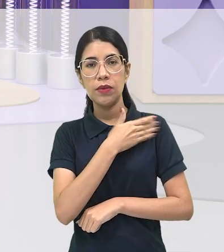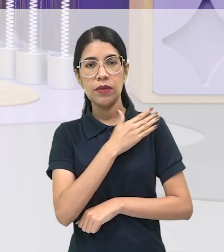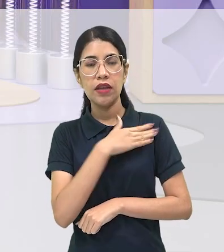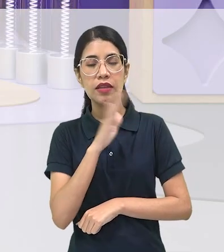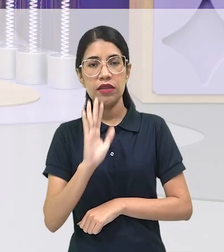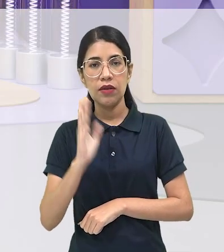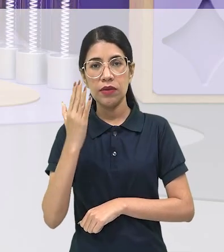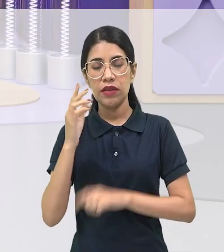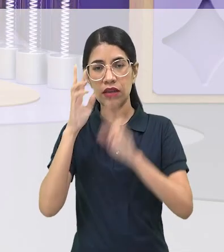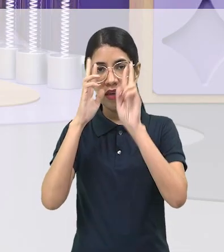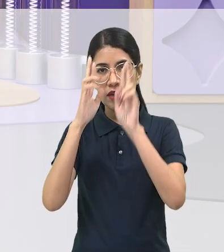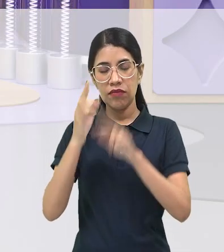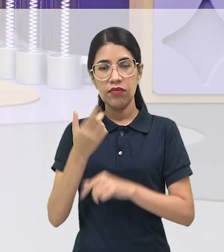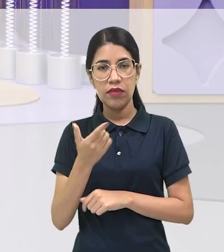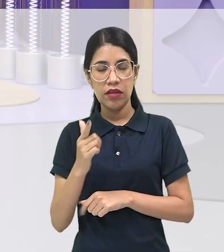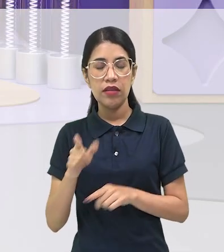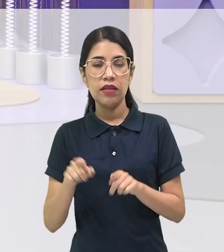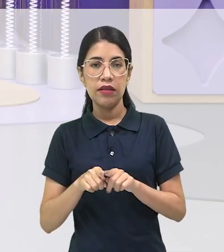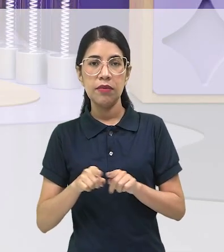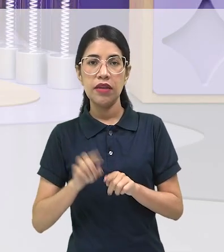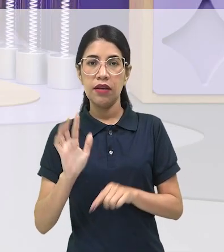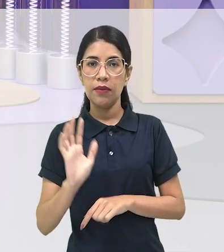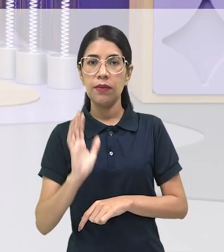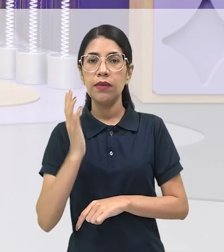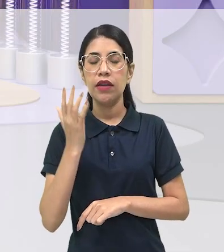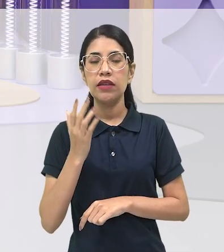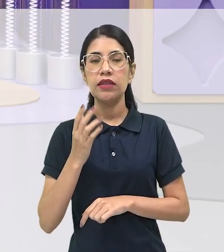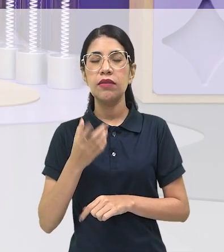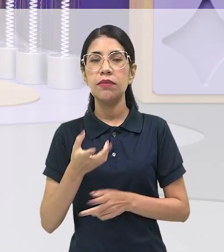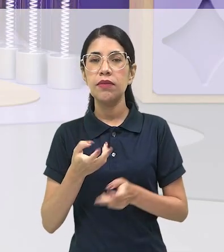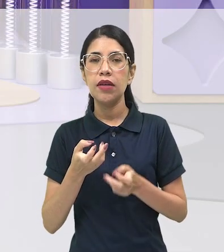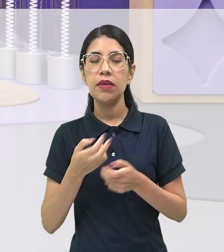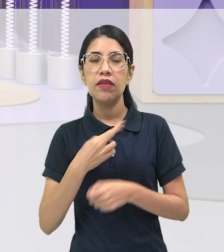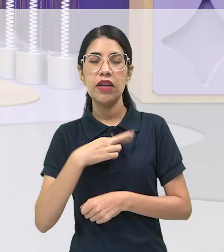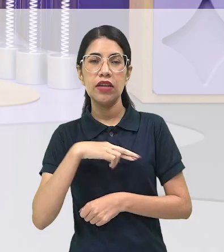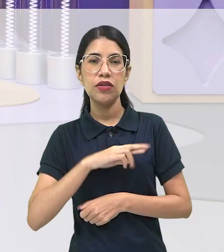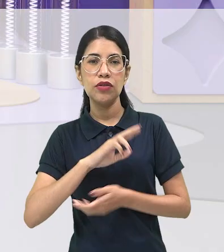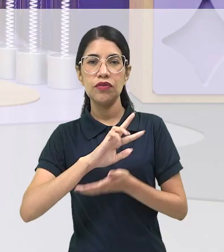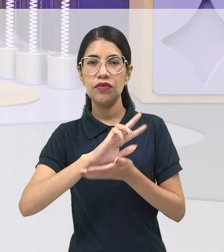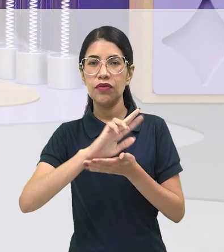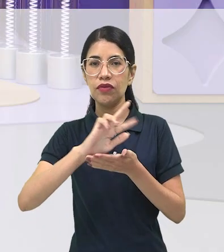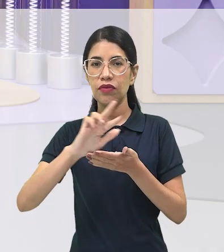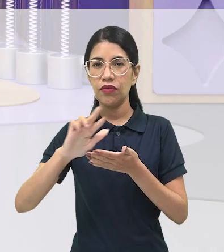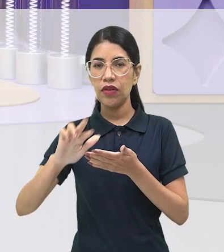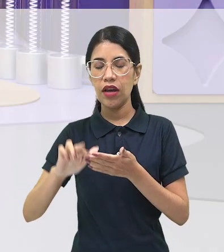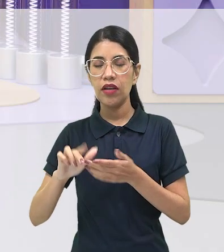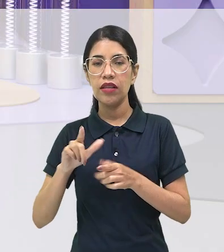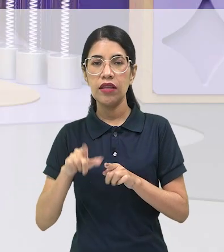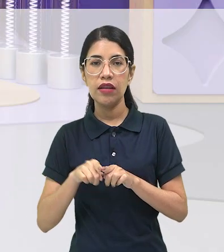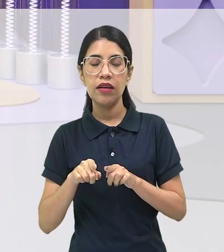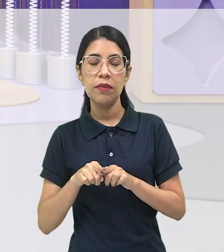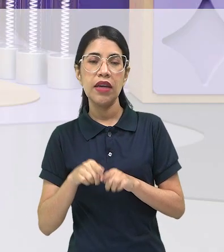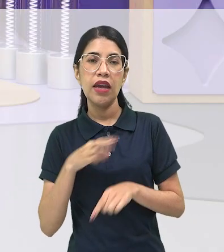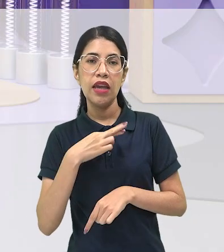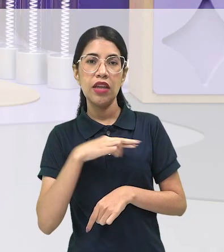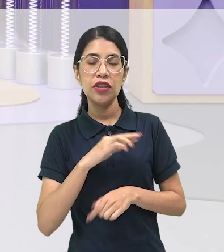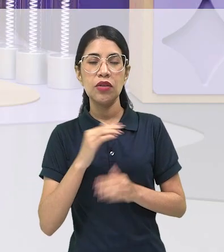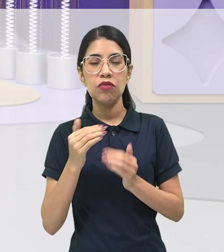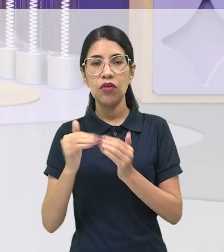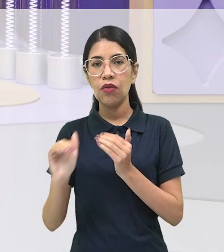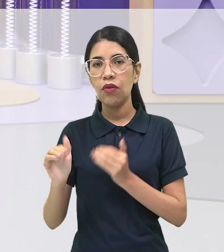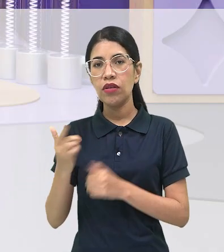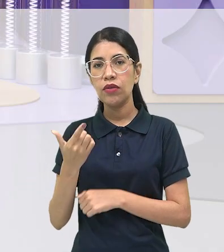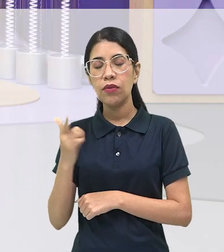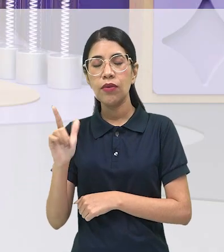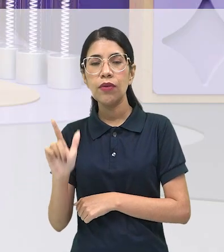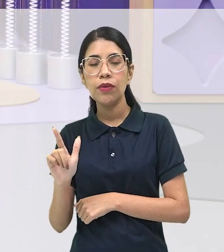e intolerância. Né? Diante dessa variedade de religiões, uma religião pode não concordar com a outra.